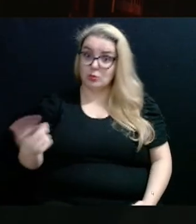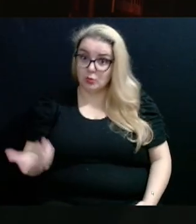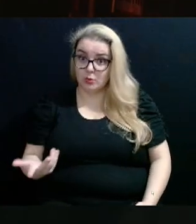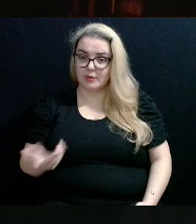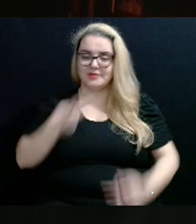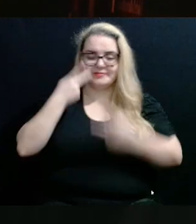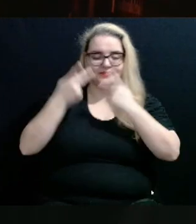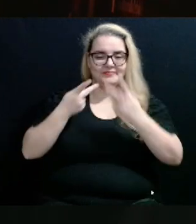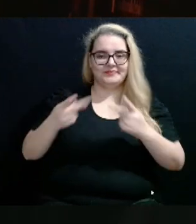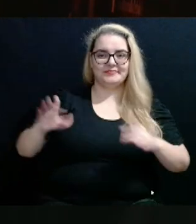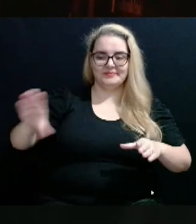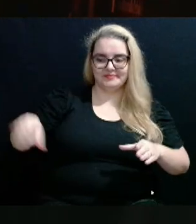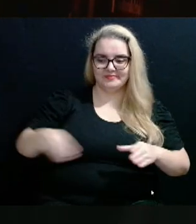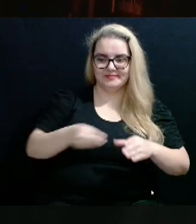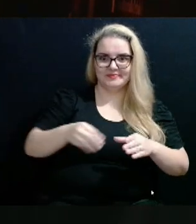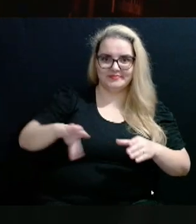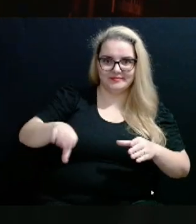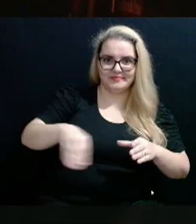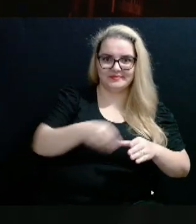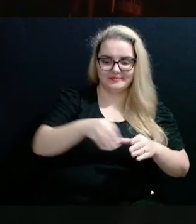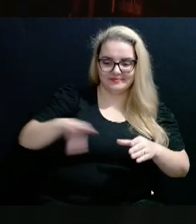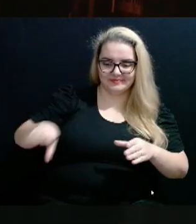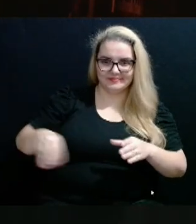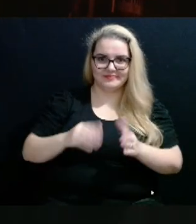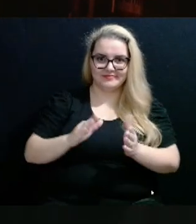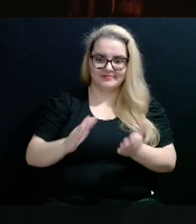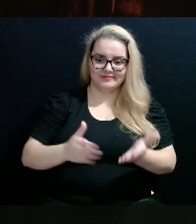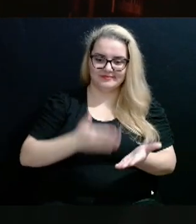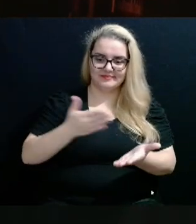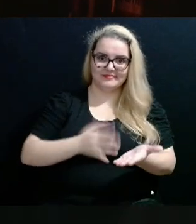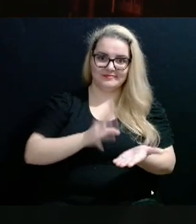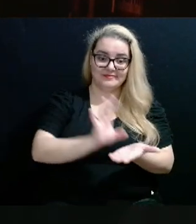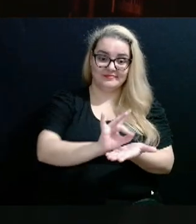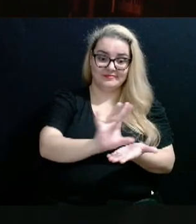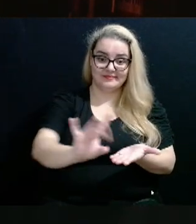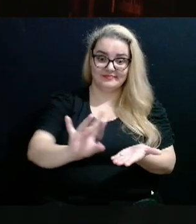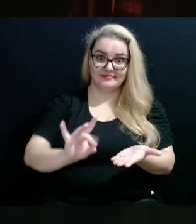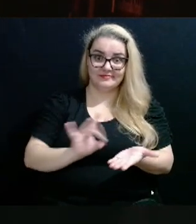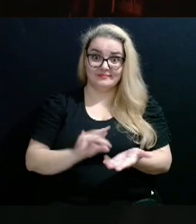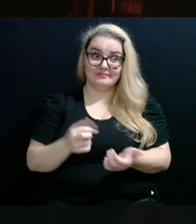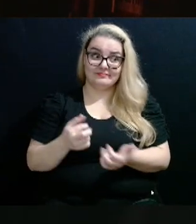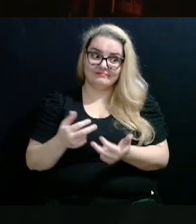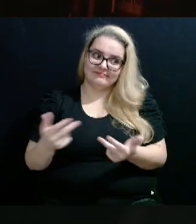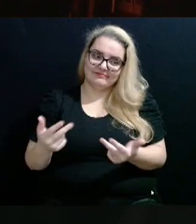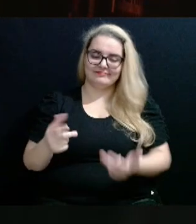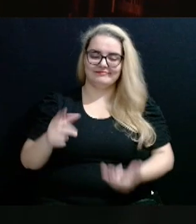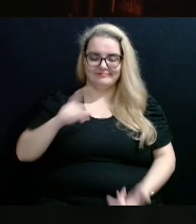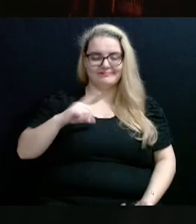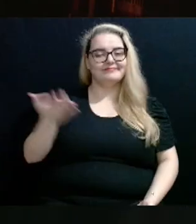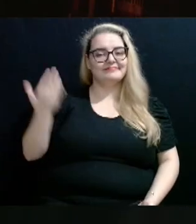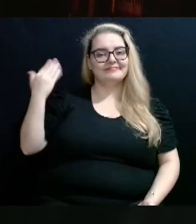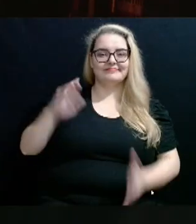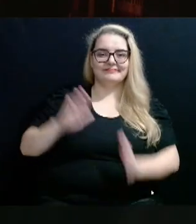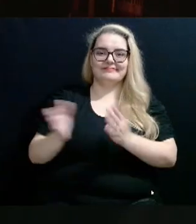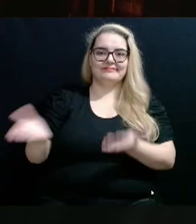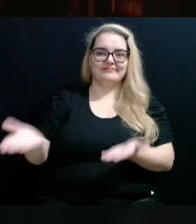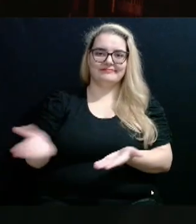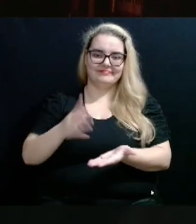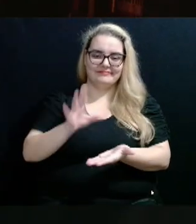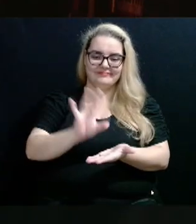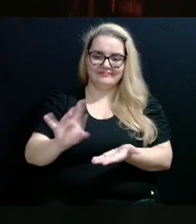os álbuns de figurinhas, coisa que eu tinha álbum de figurinha desde criança, né? Não sou colecionadora,